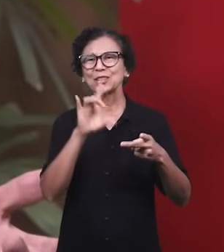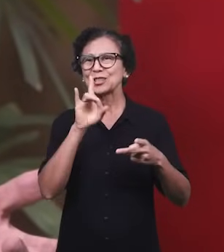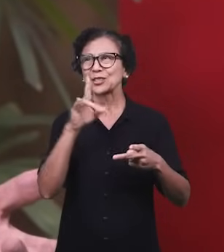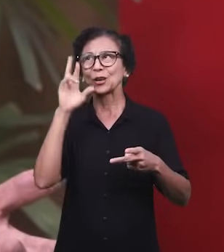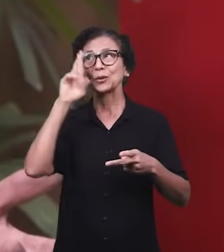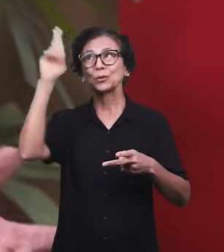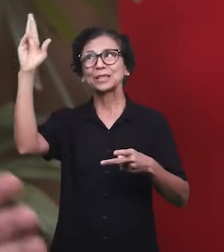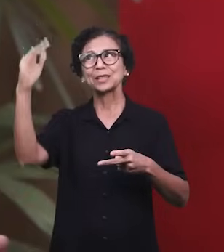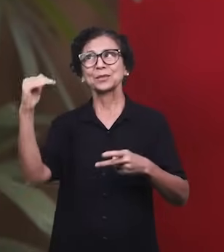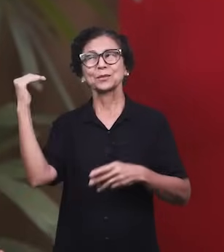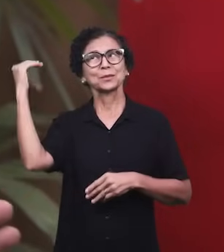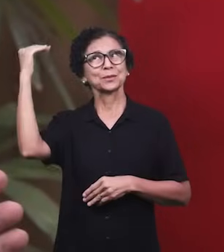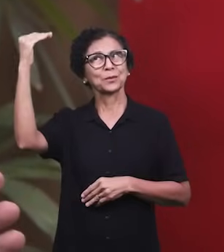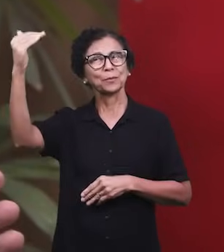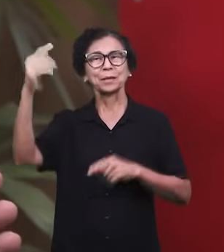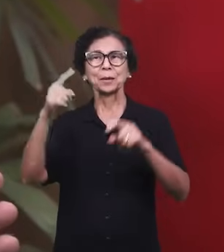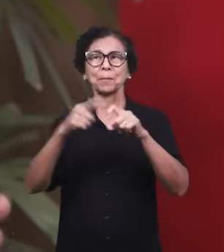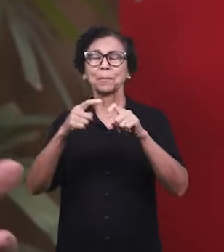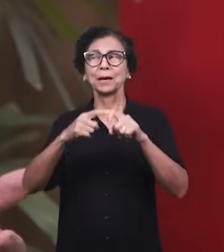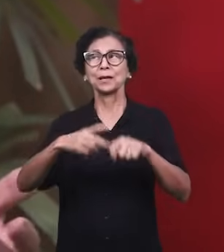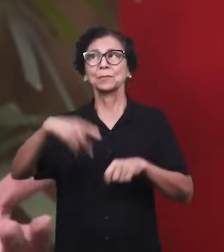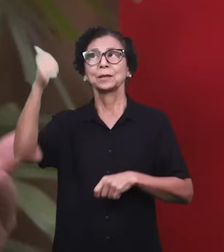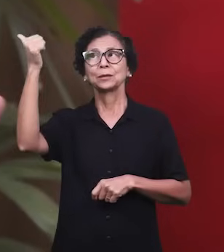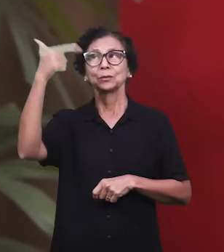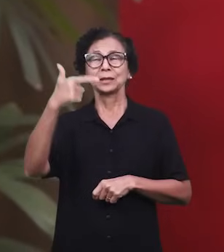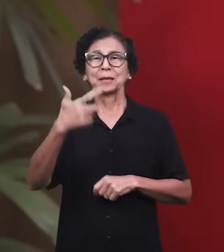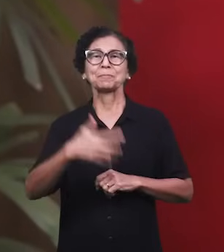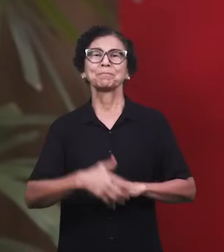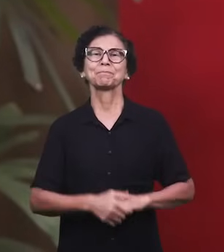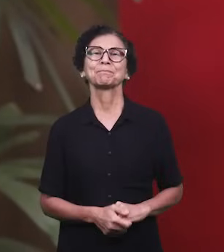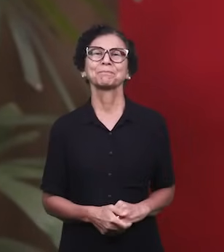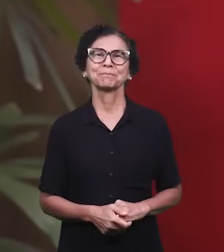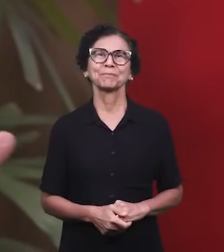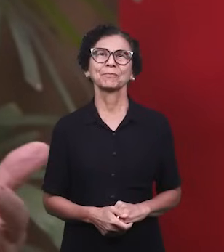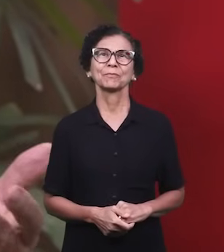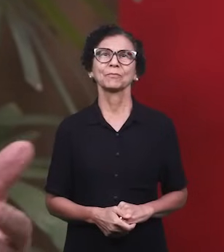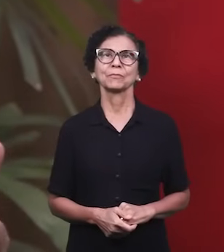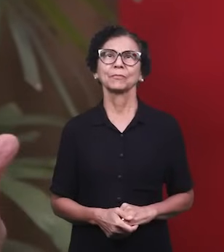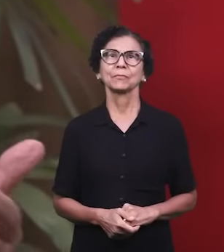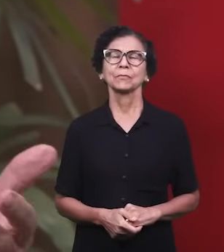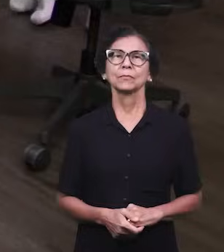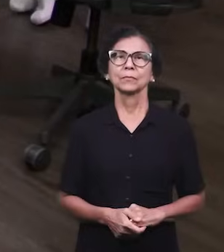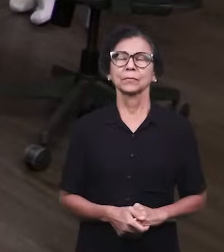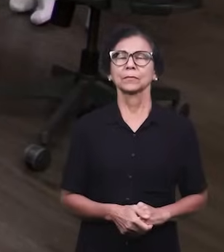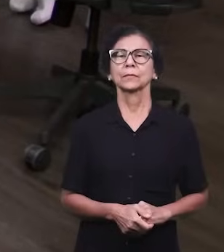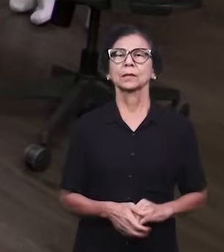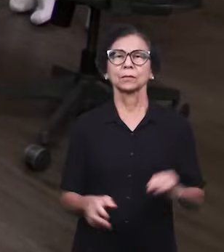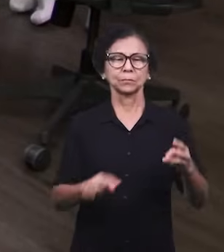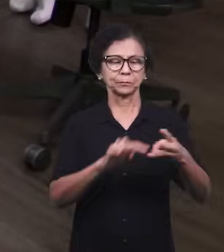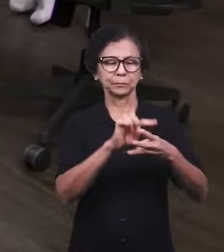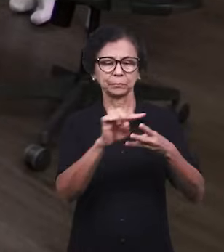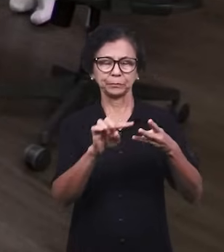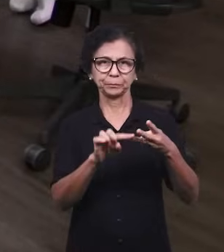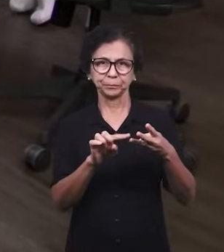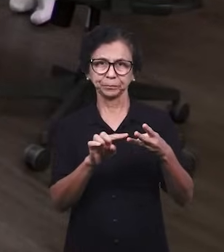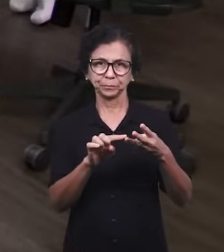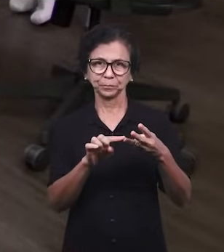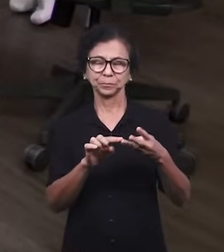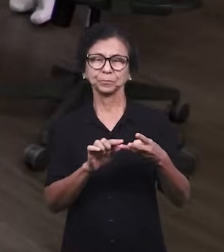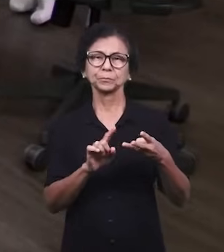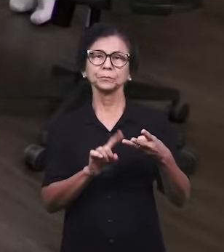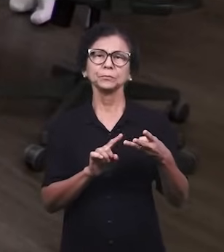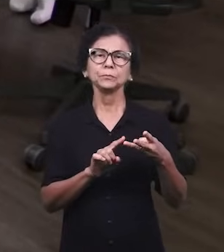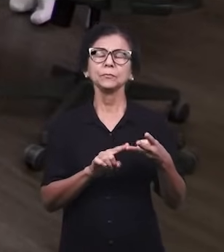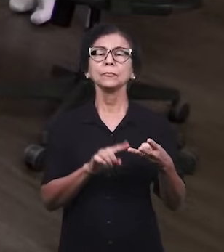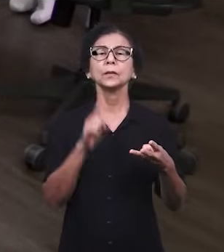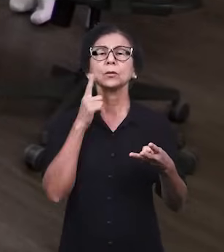dos médicos. Glória a Deus. Essa é a grande diferença. Agora vamos à segunda parte da pergunta, que a pergunta ela possui 3 partes, né? Então, na Bíblia, onde é que